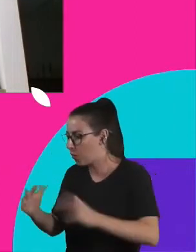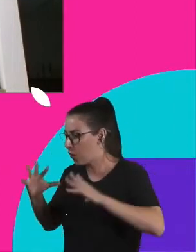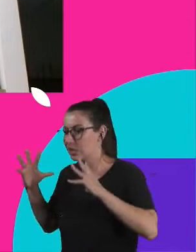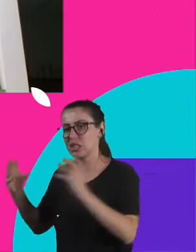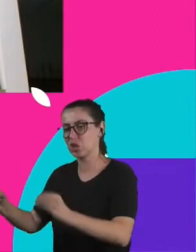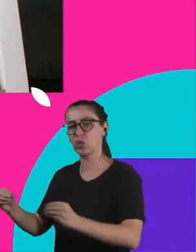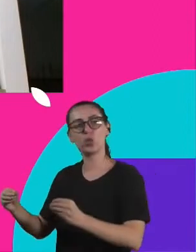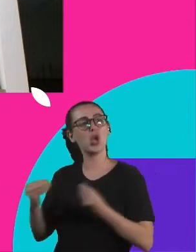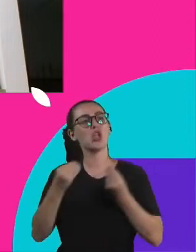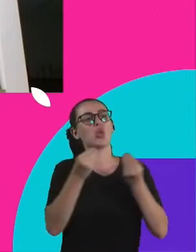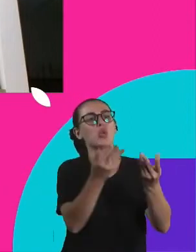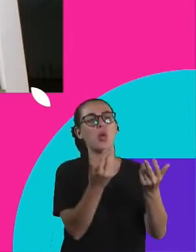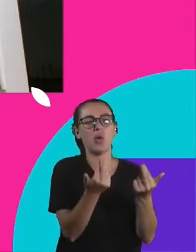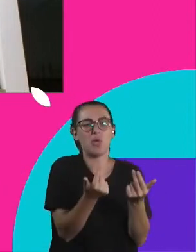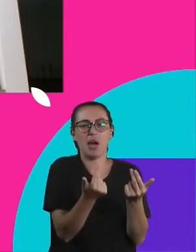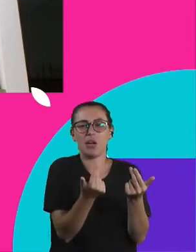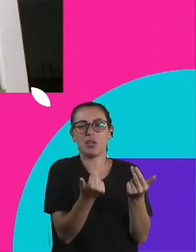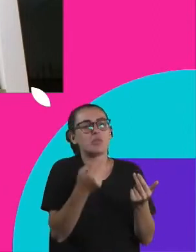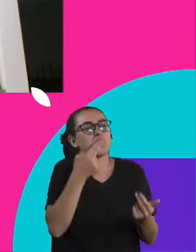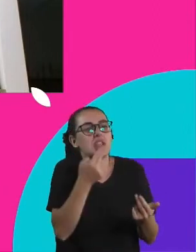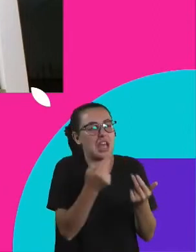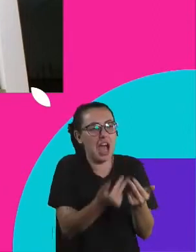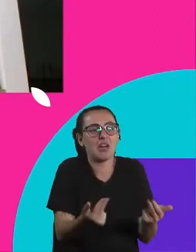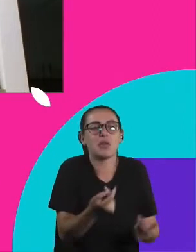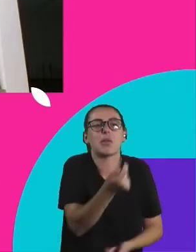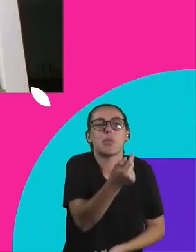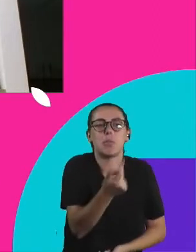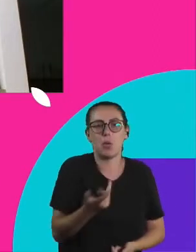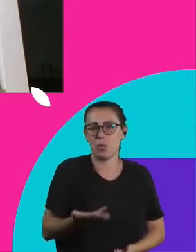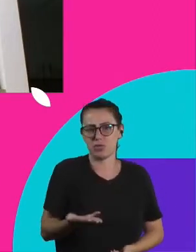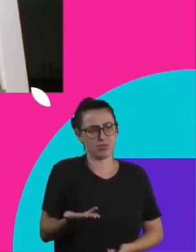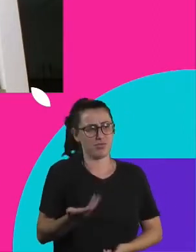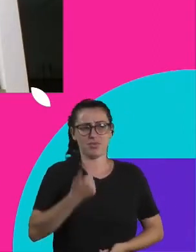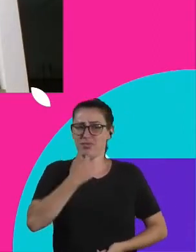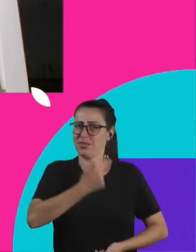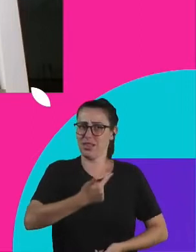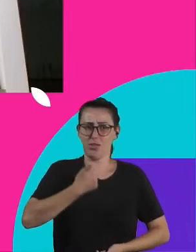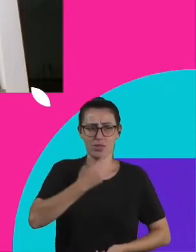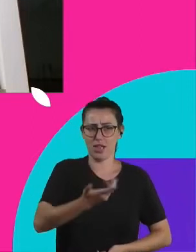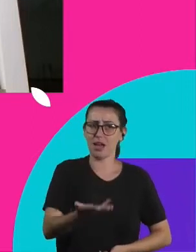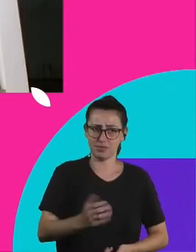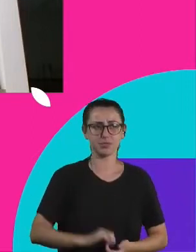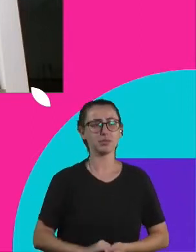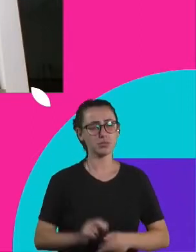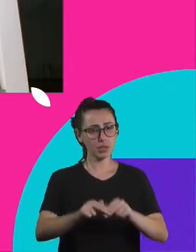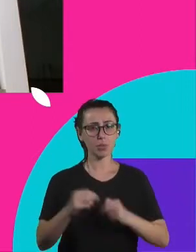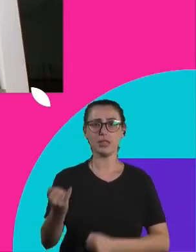de cigarro, como se fazia nesses espaços. Então eu acho que o que é importante